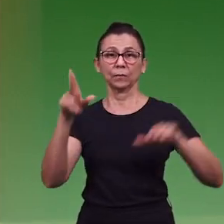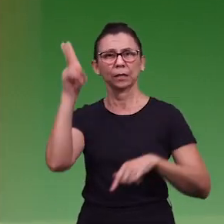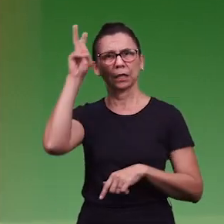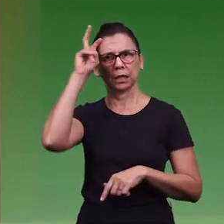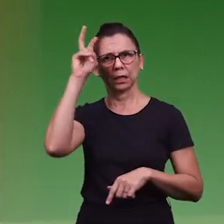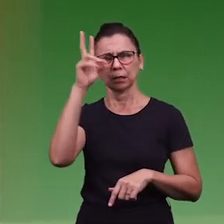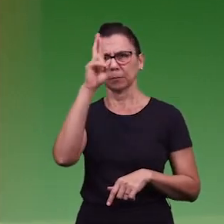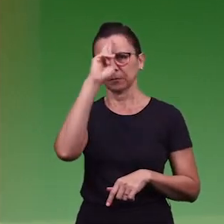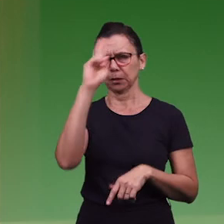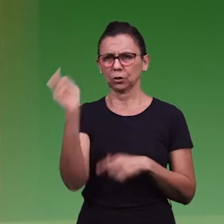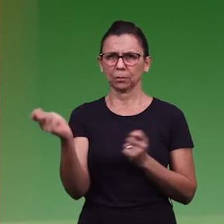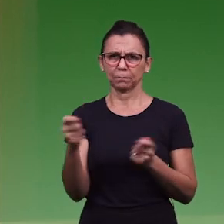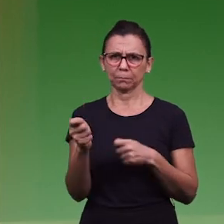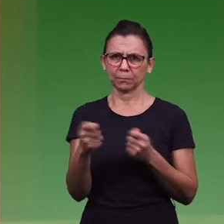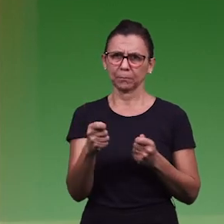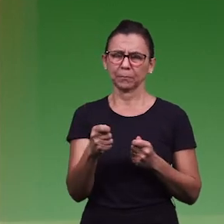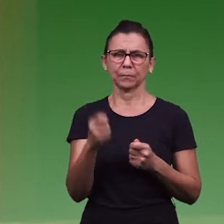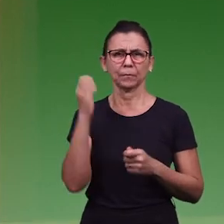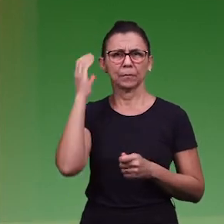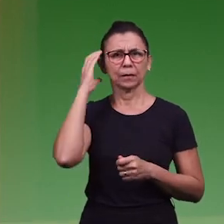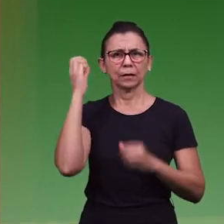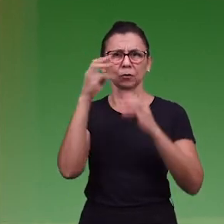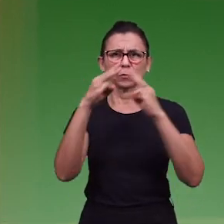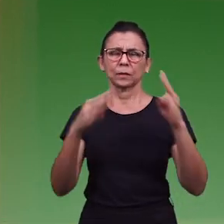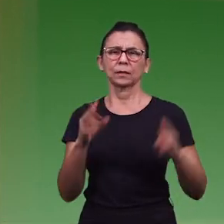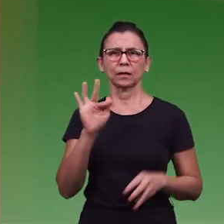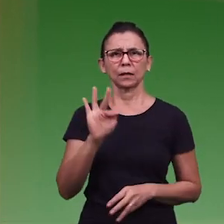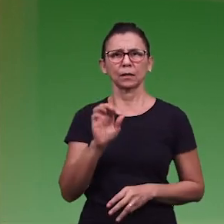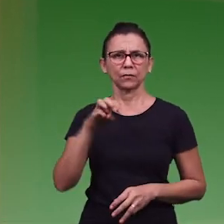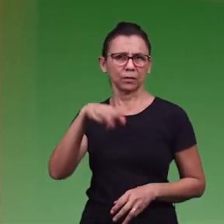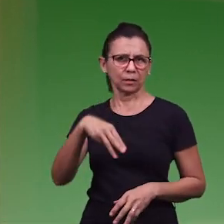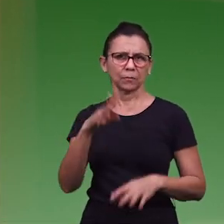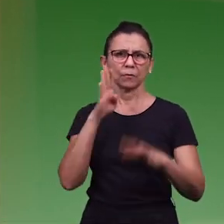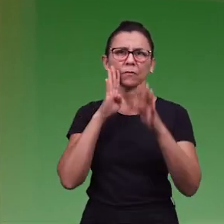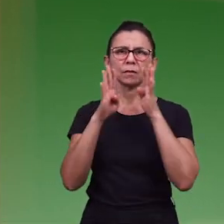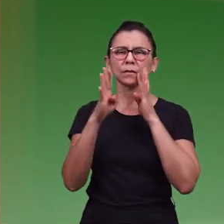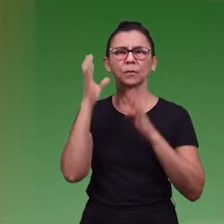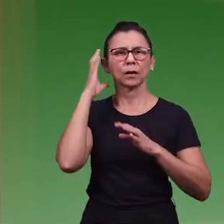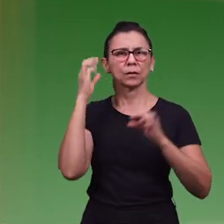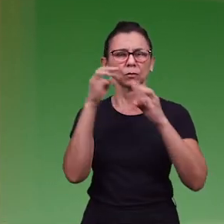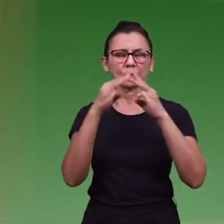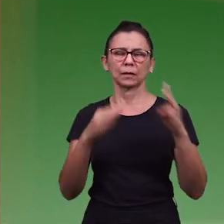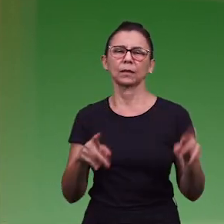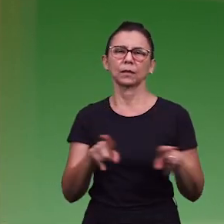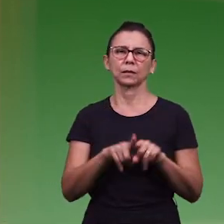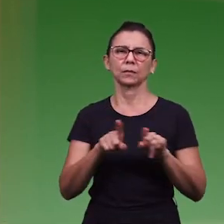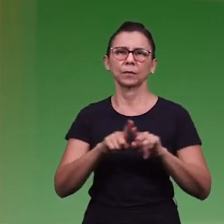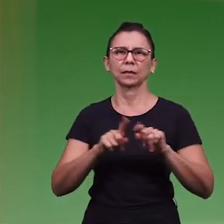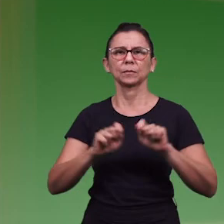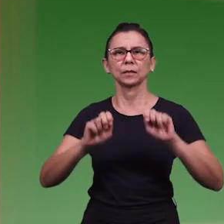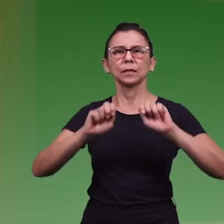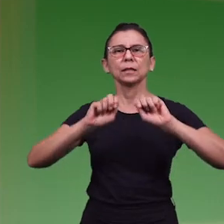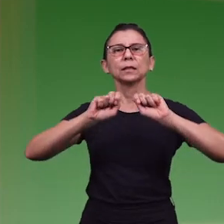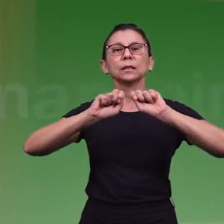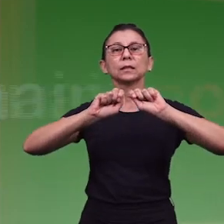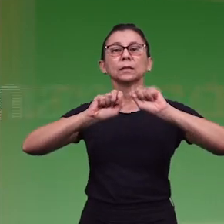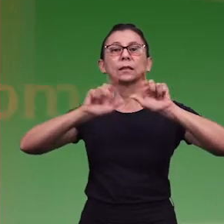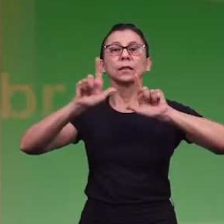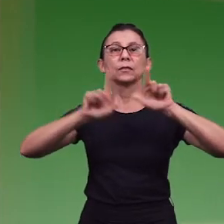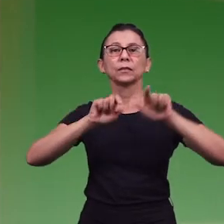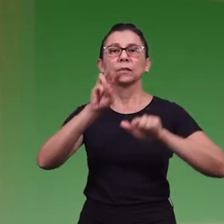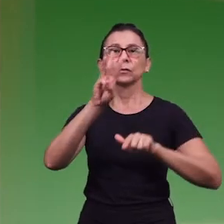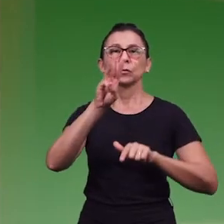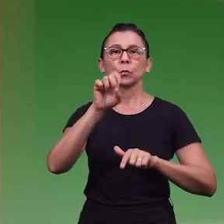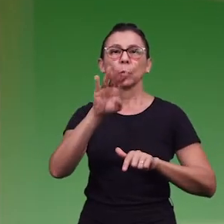quintas-feiras, ao meio-dia, aqui pela Rádio Manaim FM, Facebook da Rádio Manaim e também pela TV Web